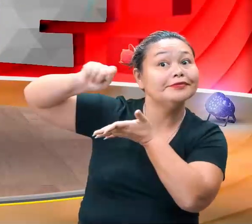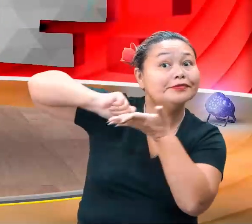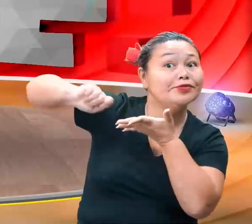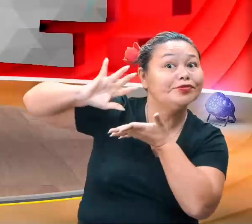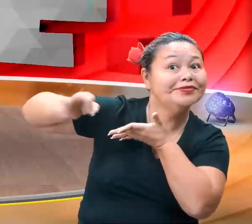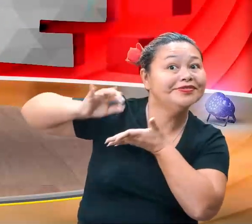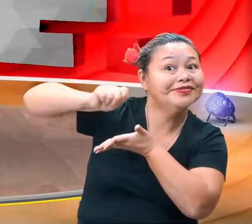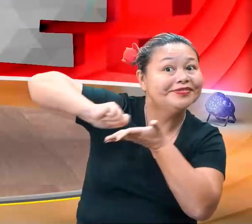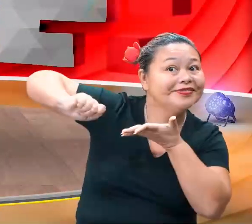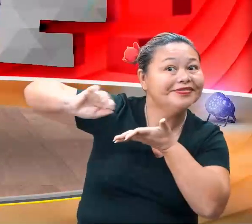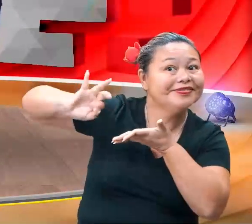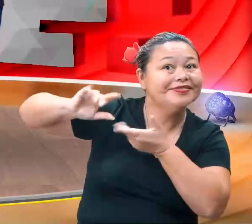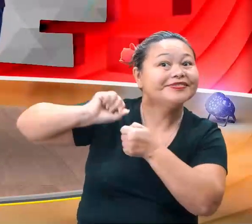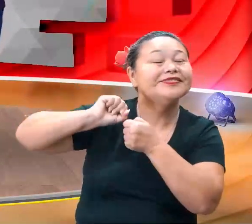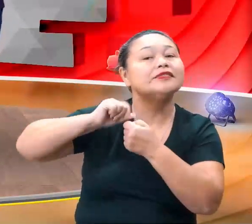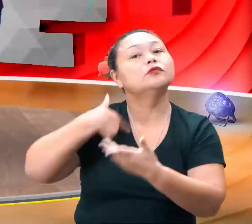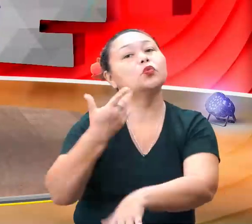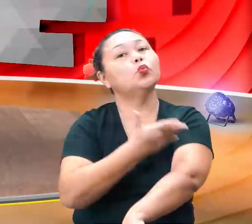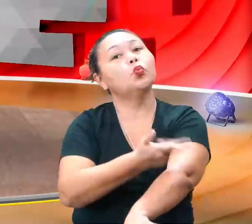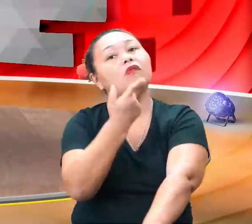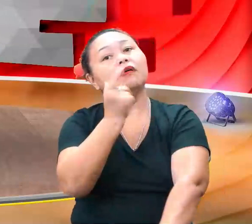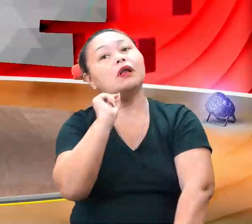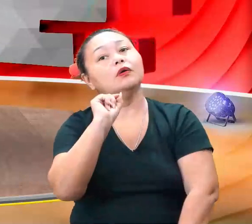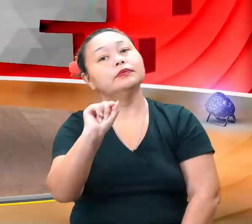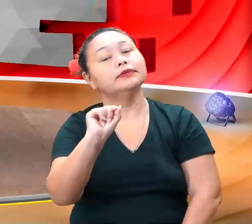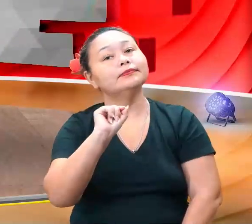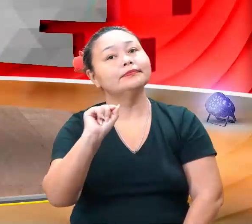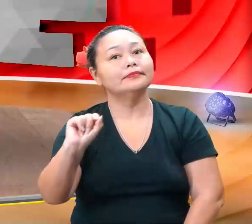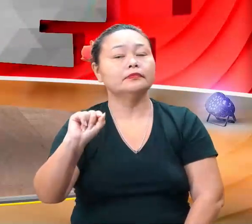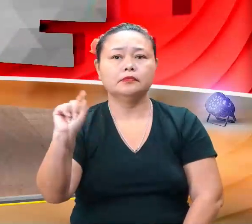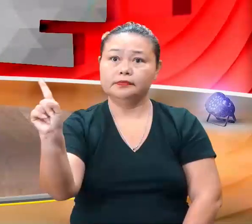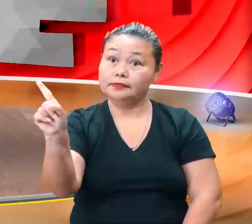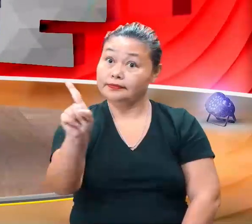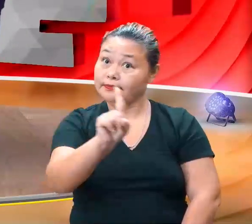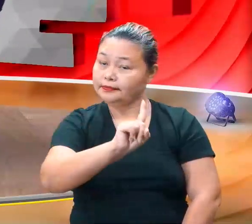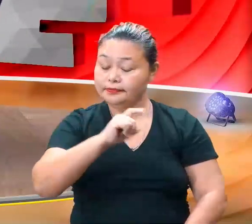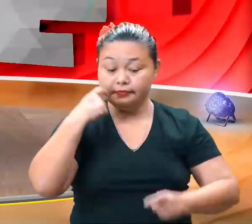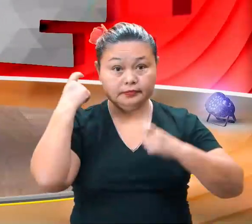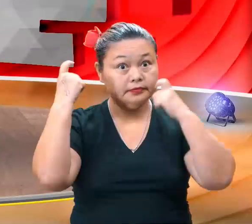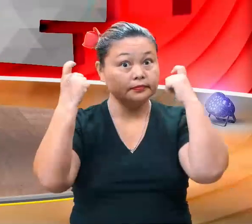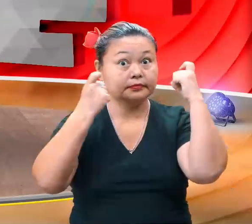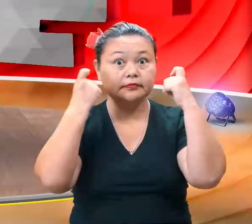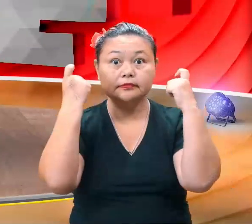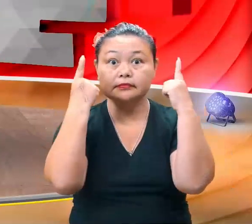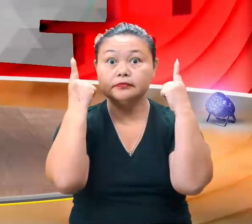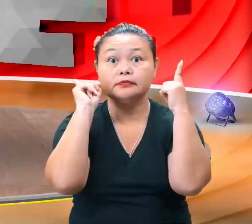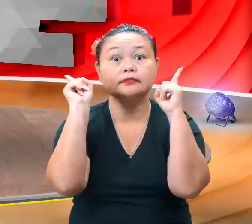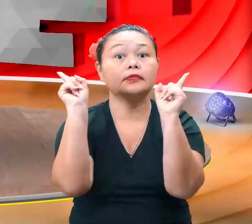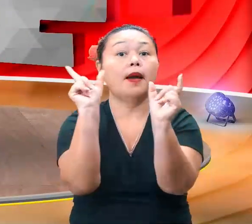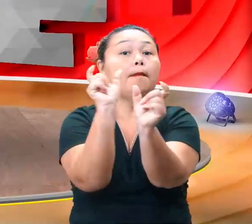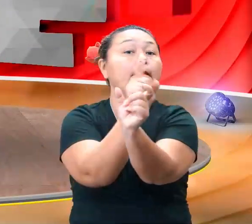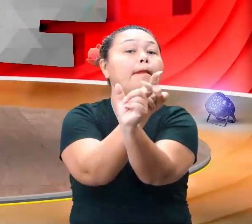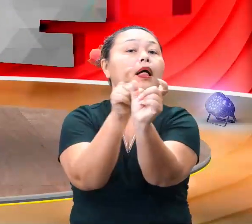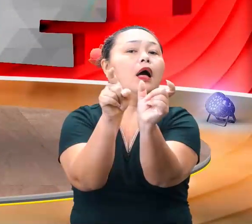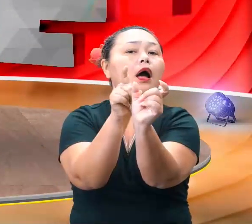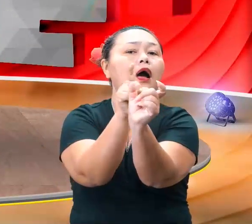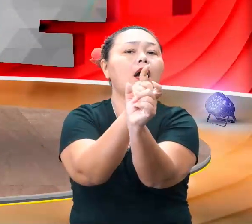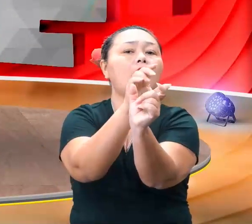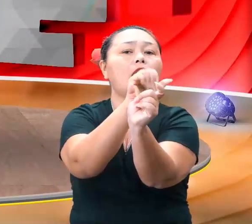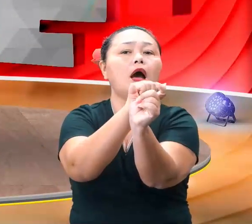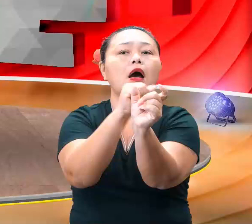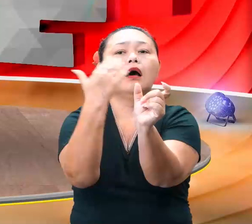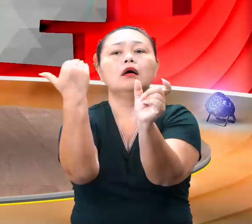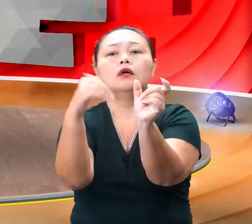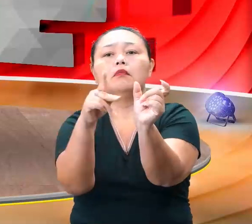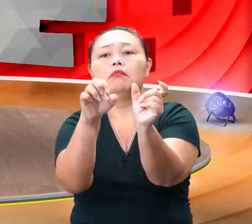certo. Eu costumo falar o seguinte, não se preocupa com essa palavrinha, avaliação parcial,